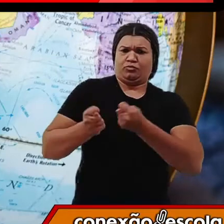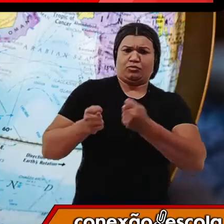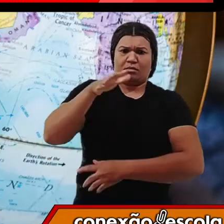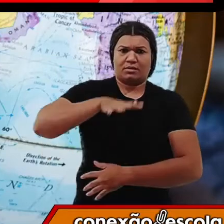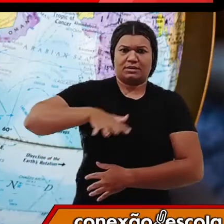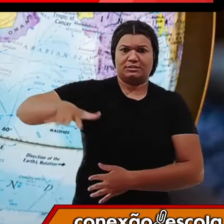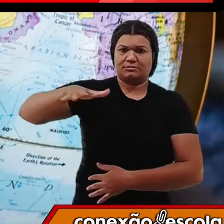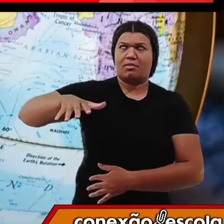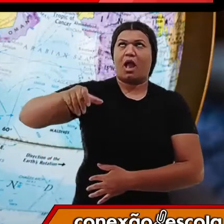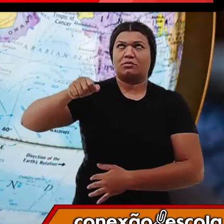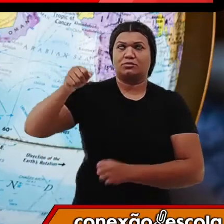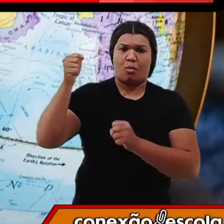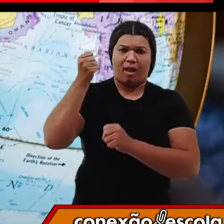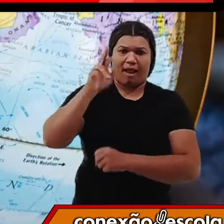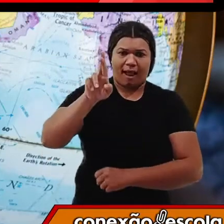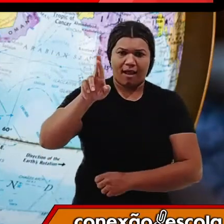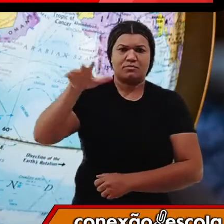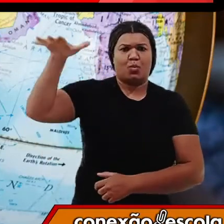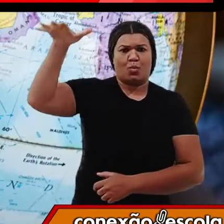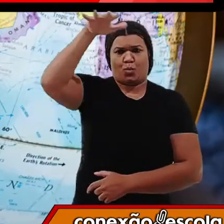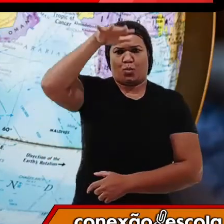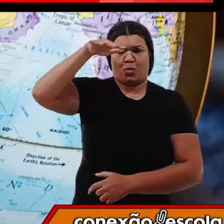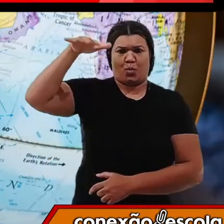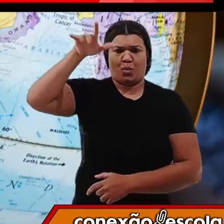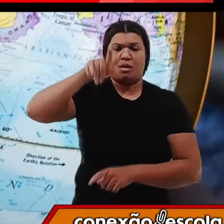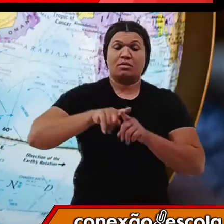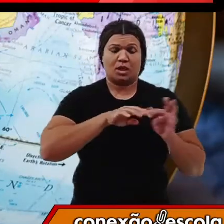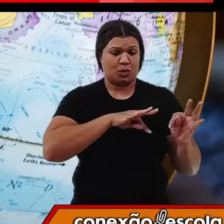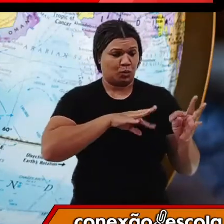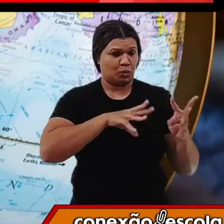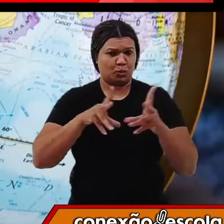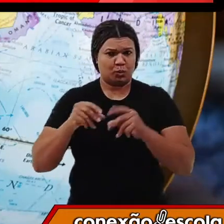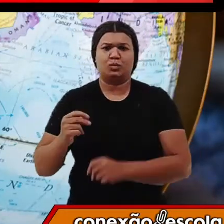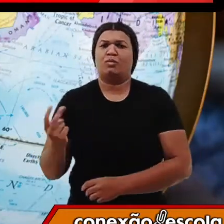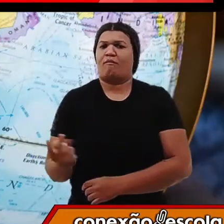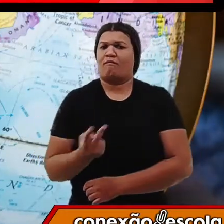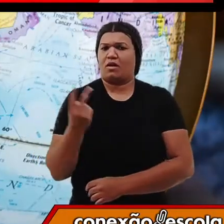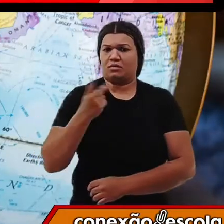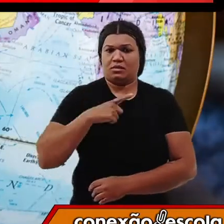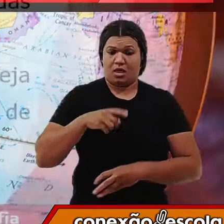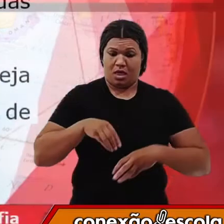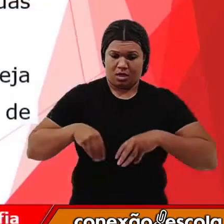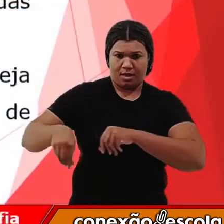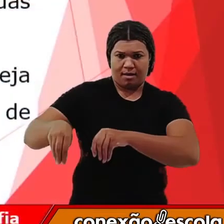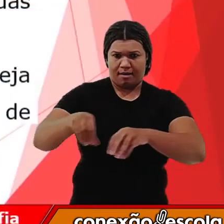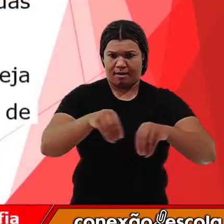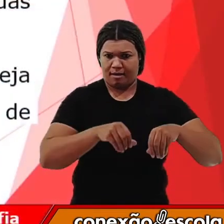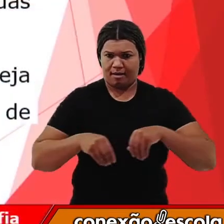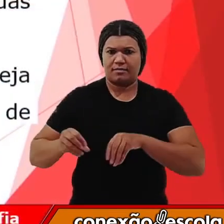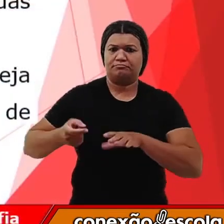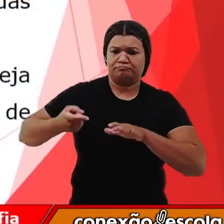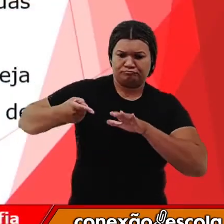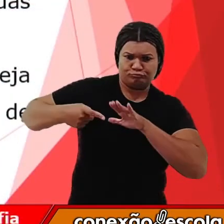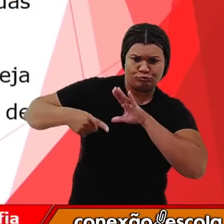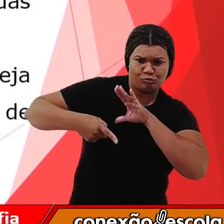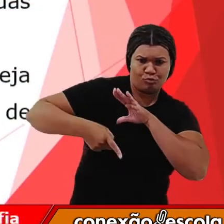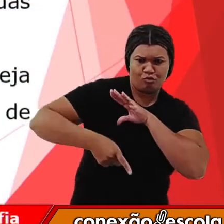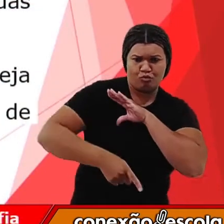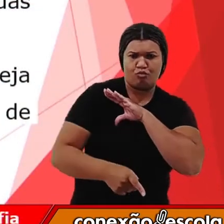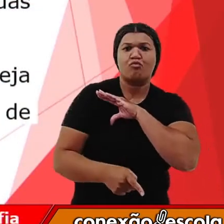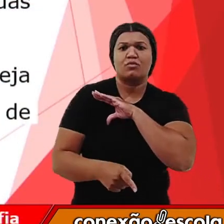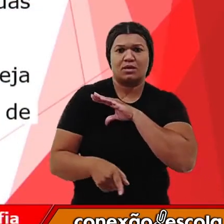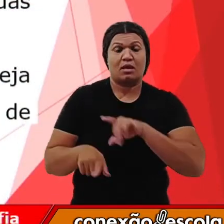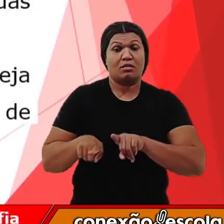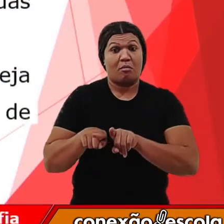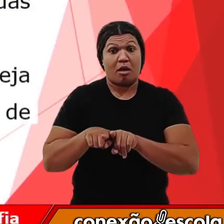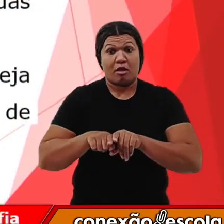as riquezas que existem no solo, na superfície, no subterrâneo